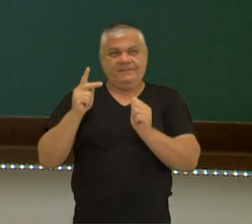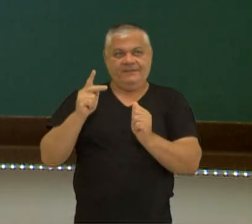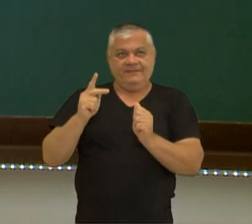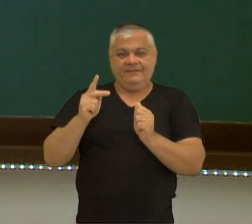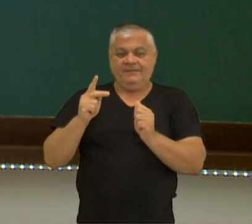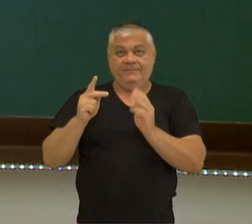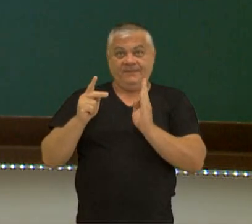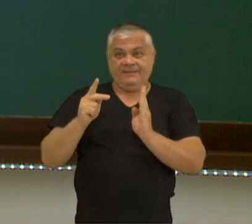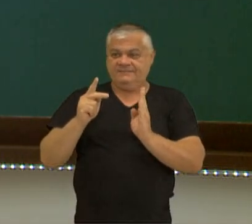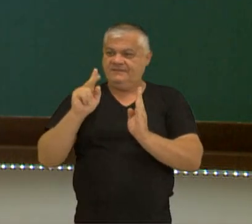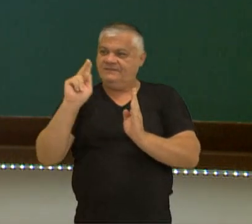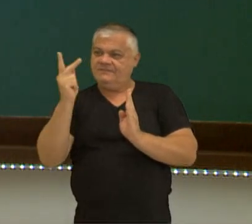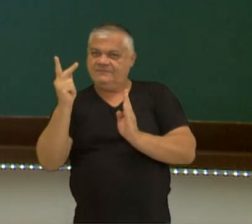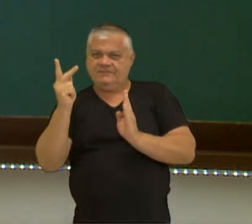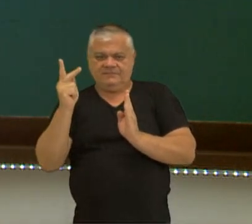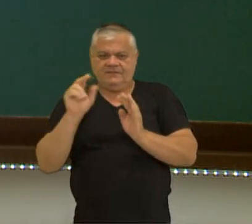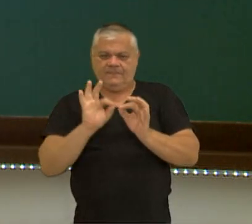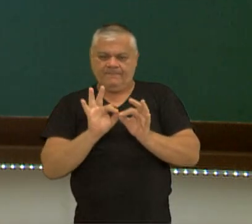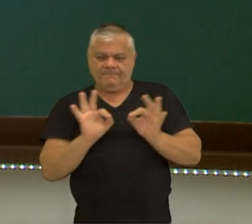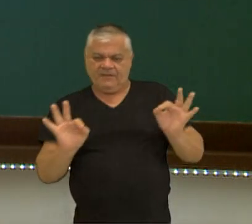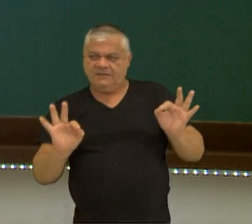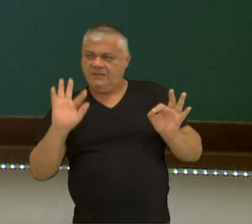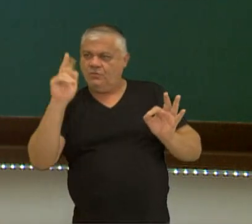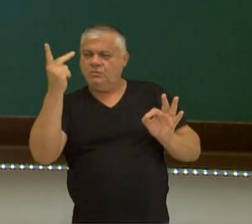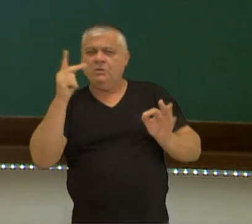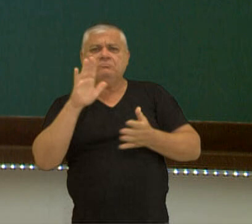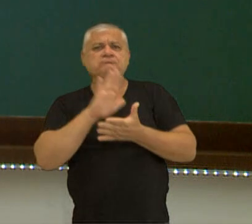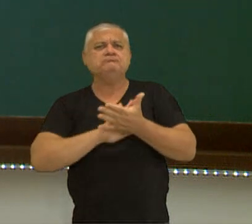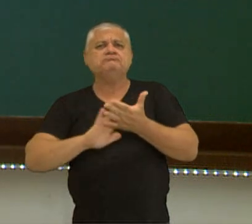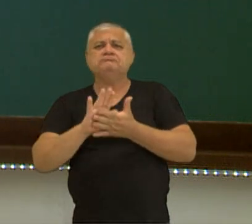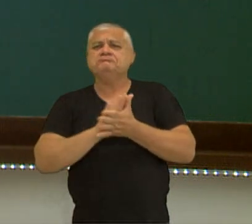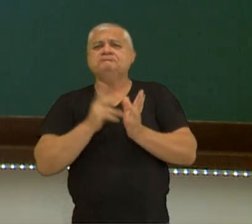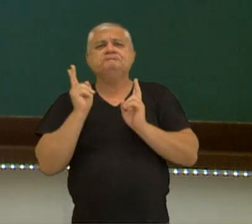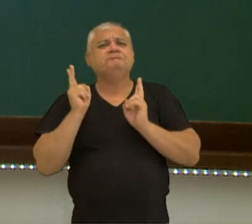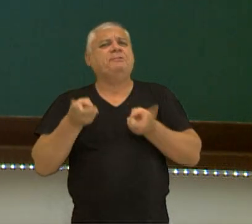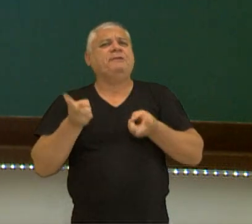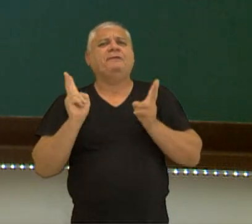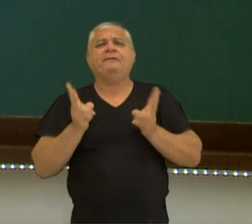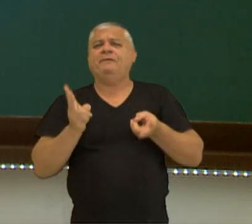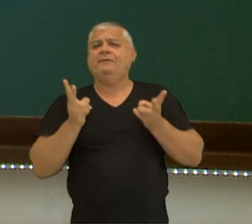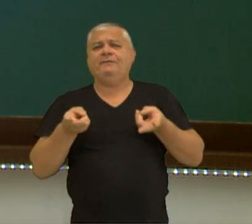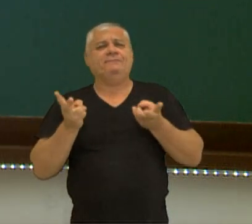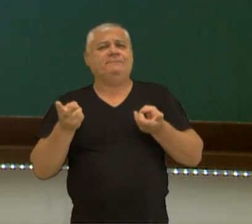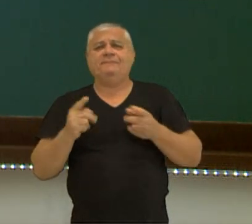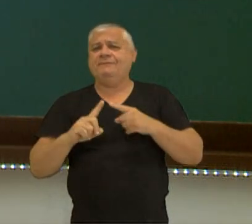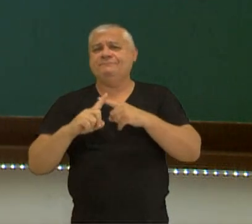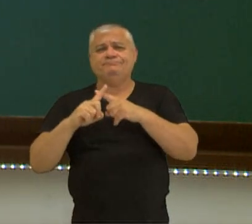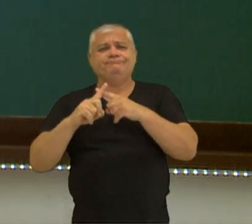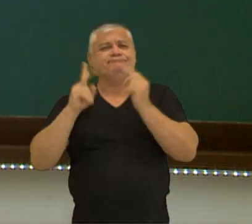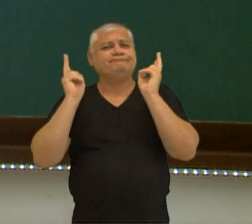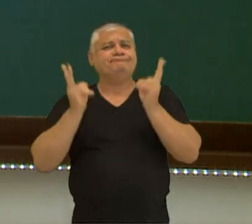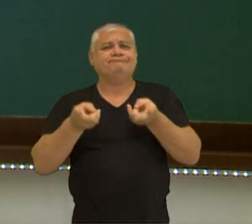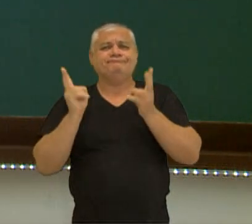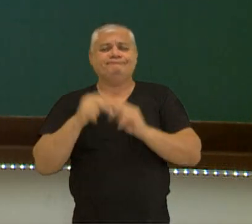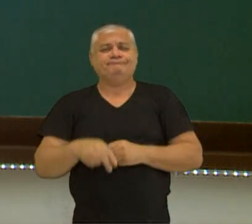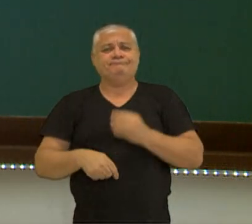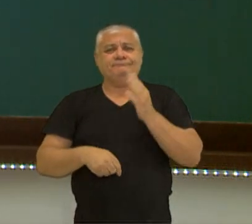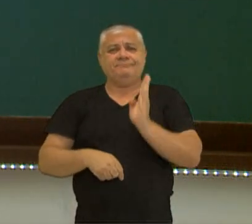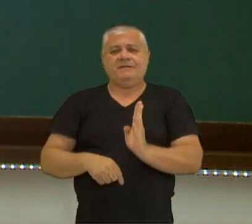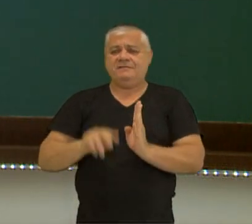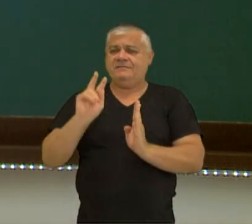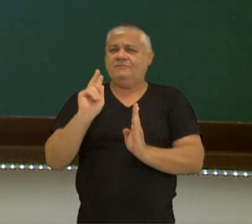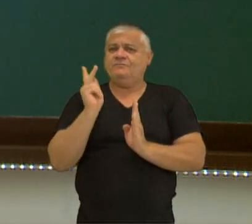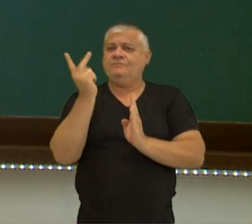a altura. Então, portanto, não vai mudar absolutamente nada no cálculo da área total.